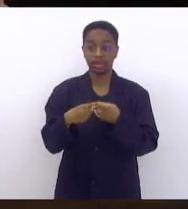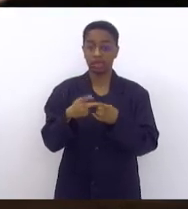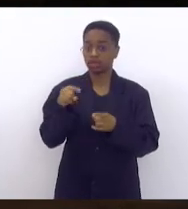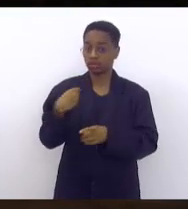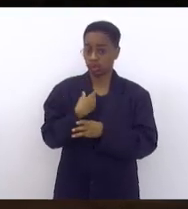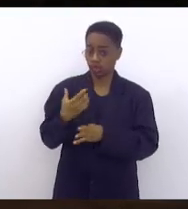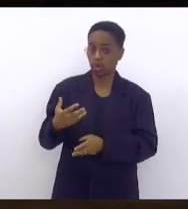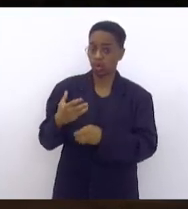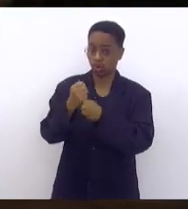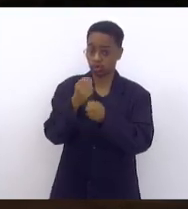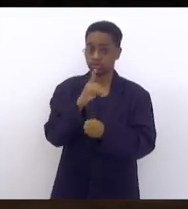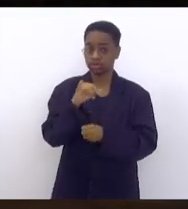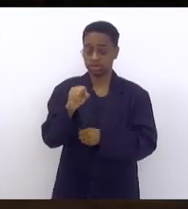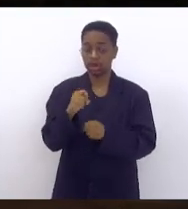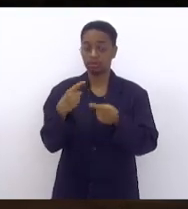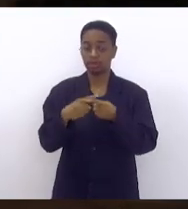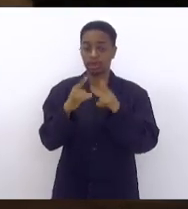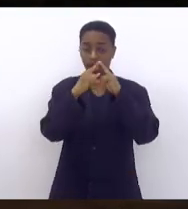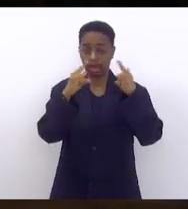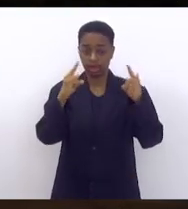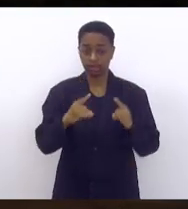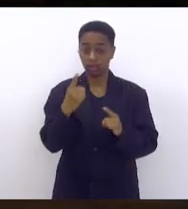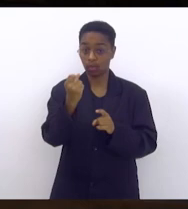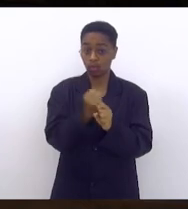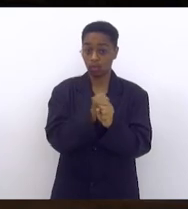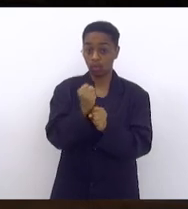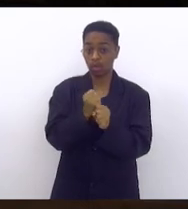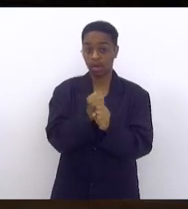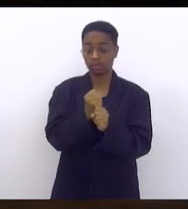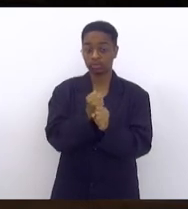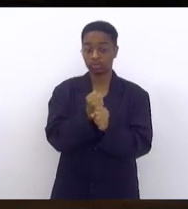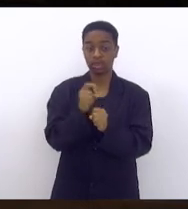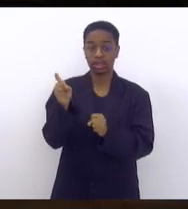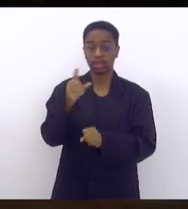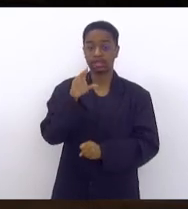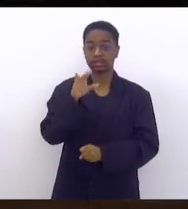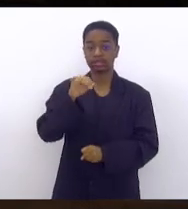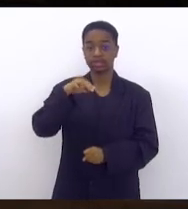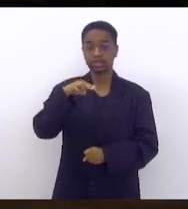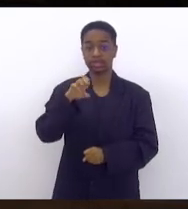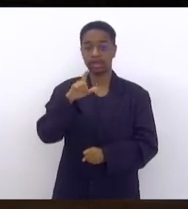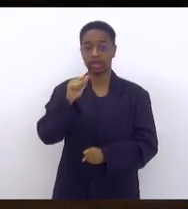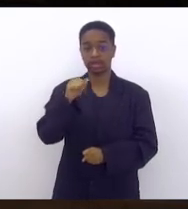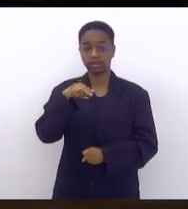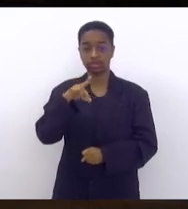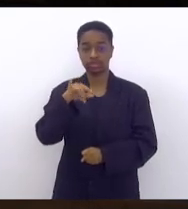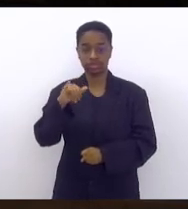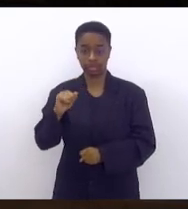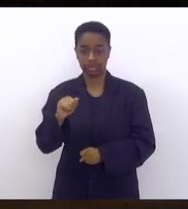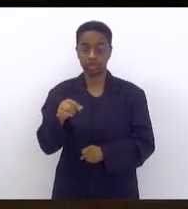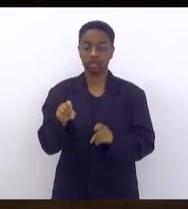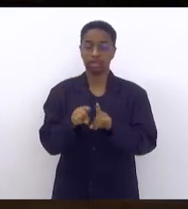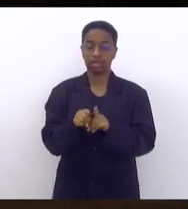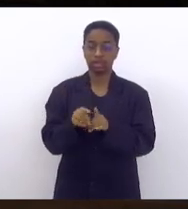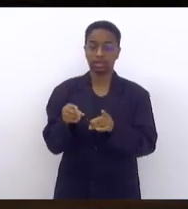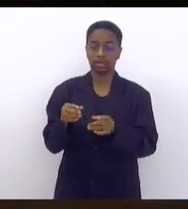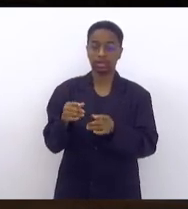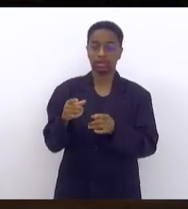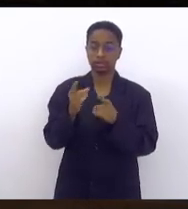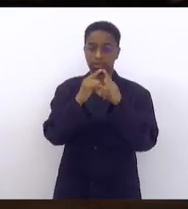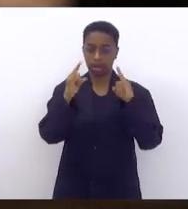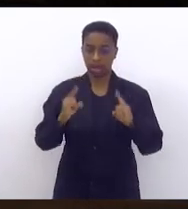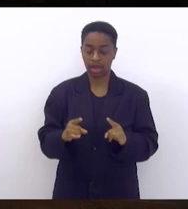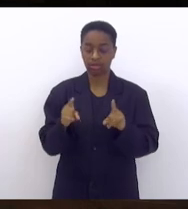dias? Nós ficamos acampados 1 ano e meio na Cinelândia, né, só Deus sabe como, com aquelas barracas ali, recebendo, né, doação